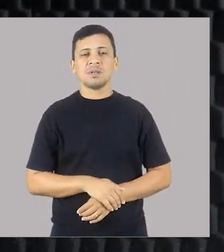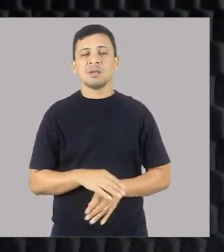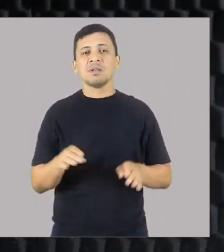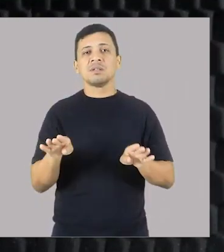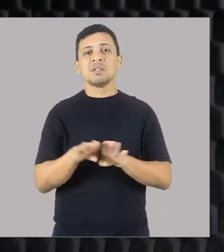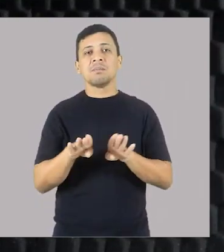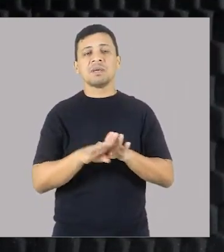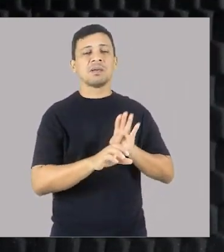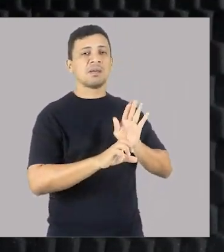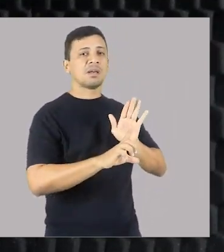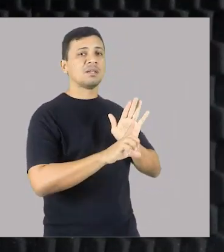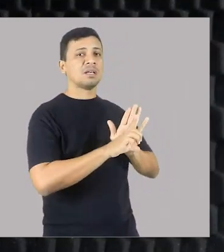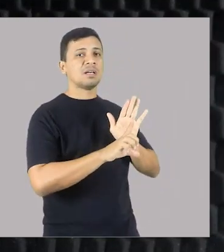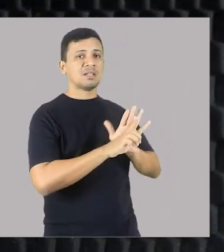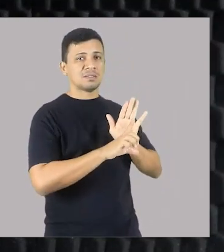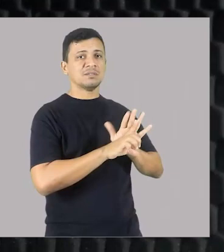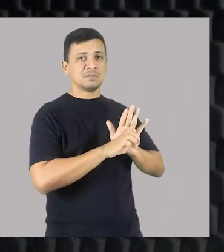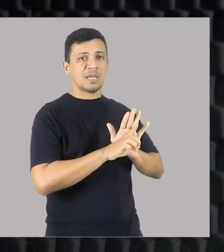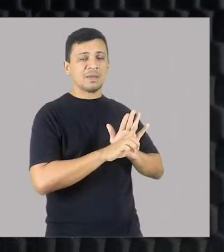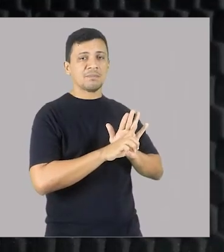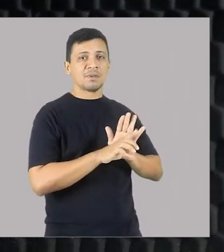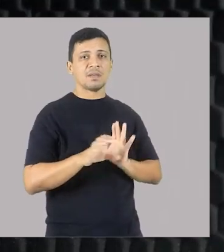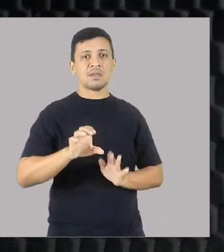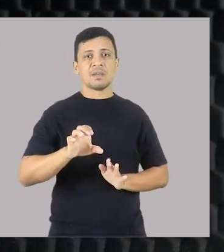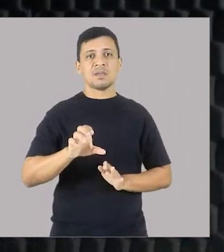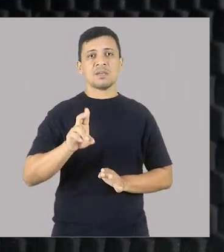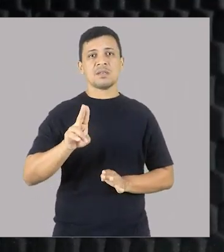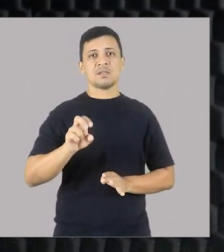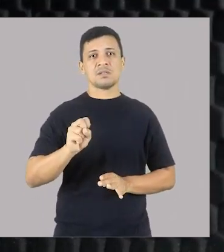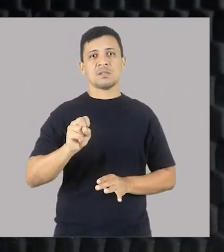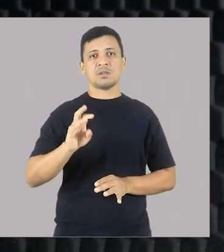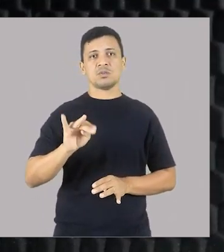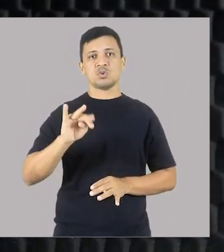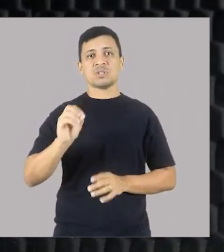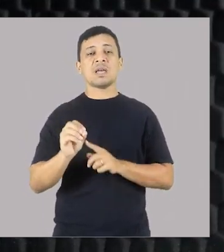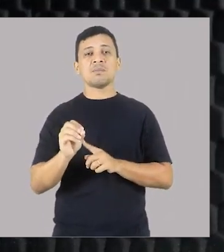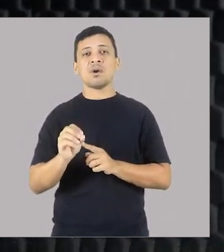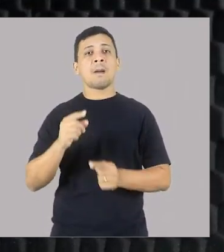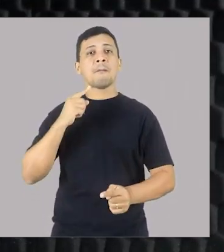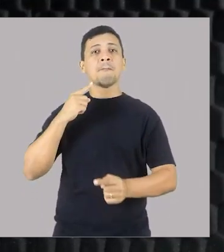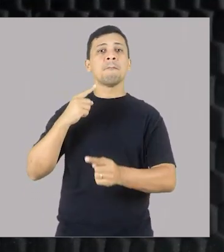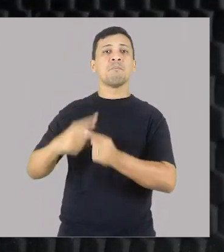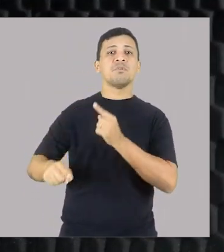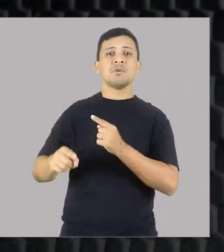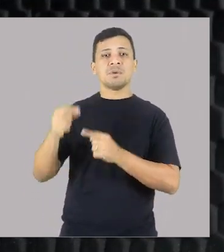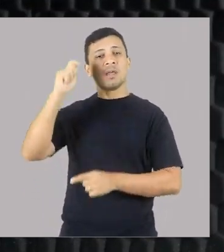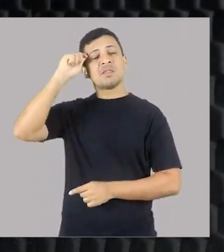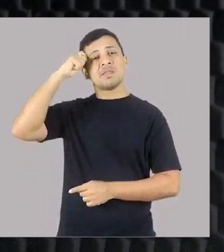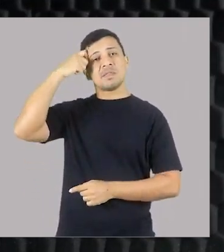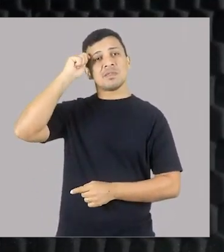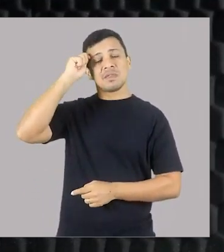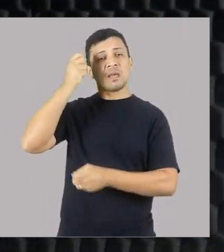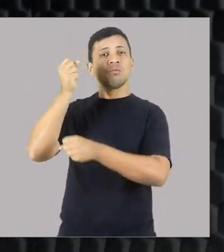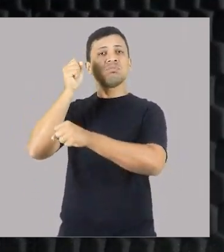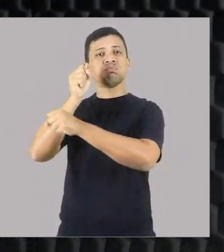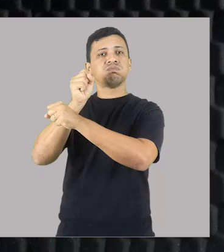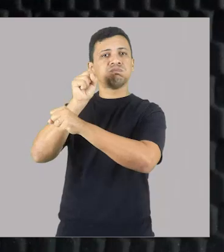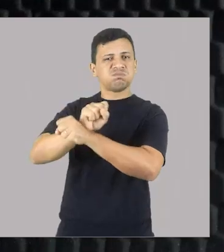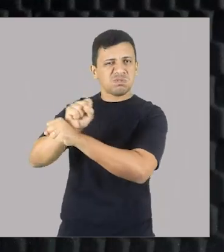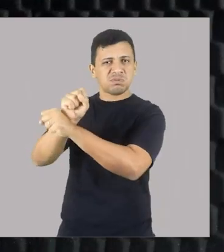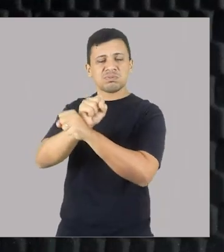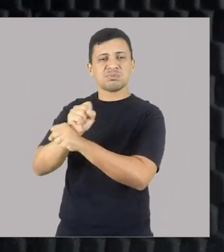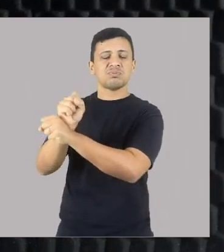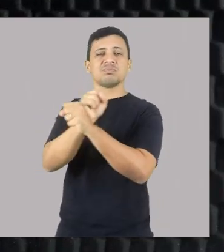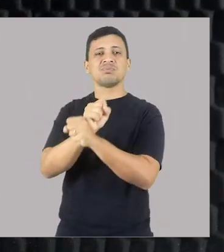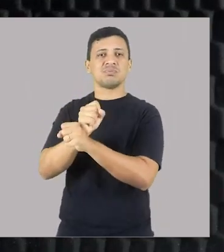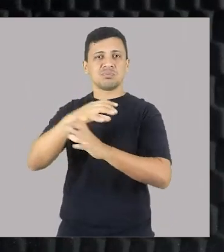favorecido pela lei Eusébio de Queiroz, que é uma lei que acabou abolindo o tráfico internacional de escravo, favorecido até certo ponto pela Tarifa